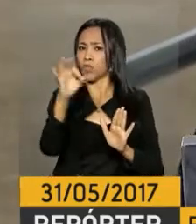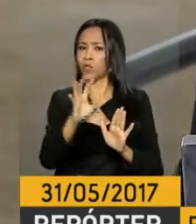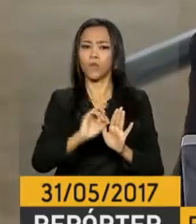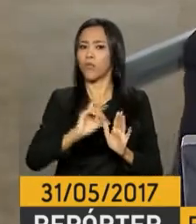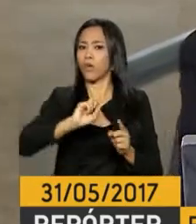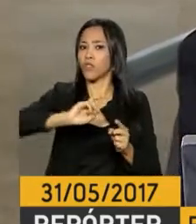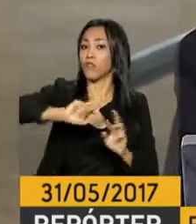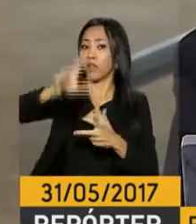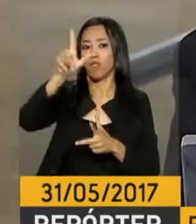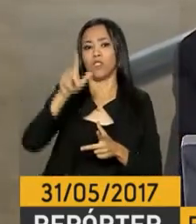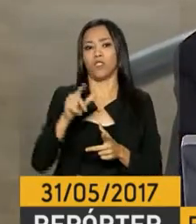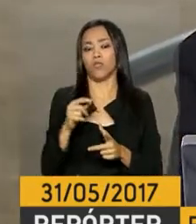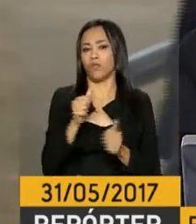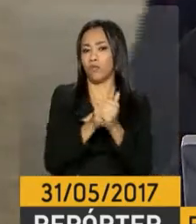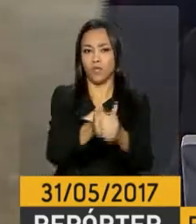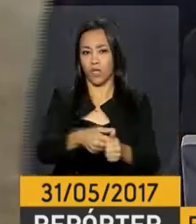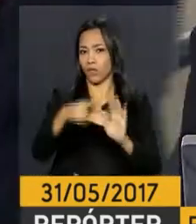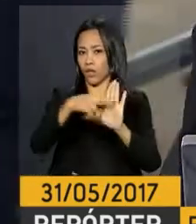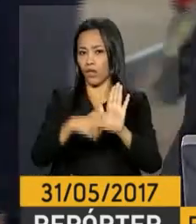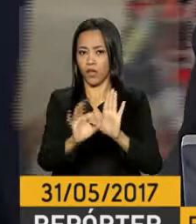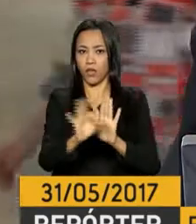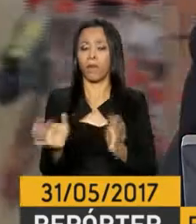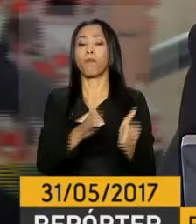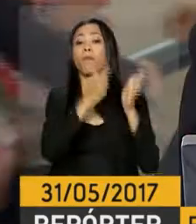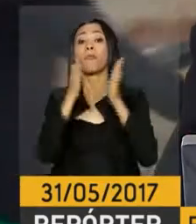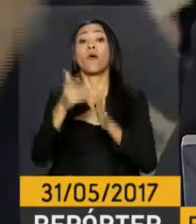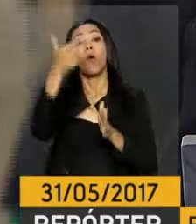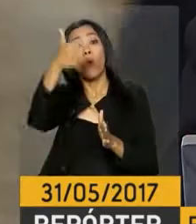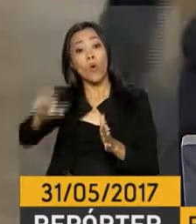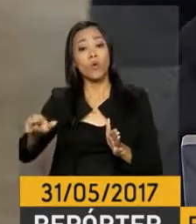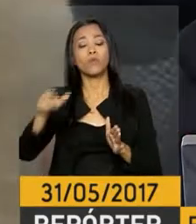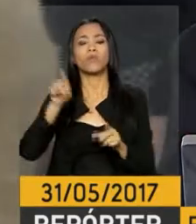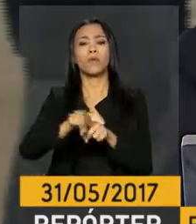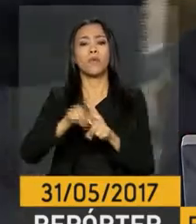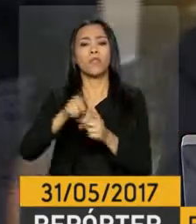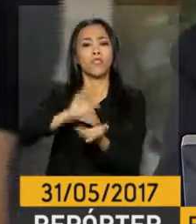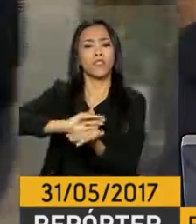Também 2,5% aplicado para o investimento